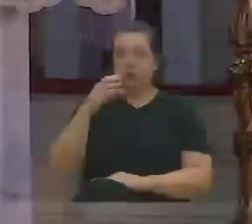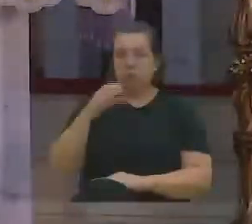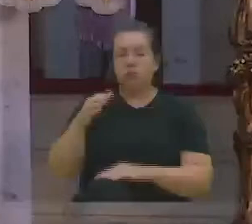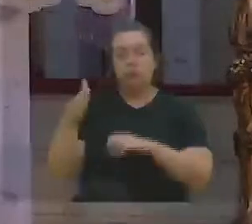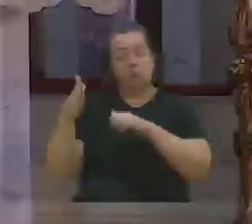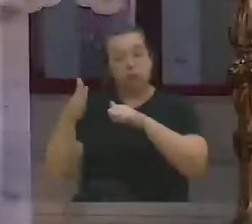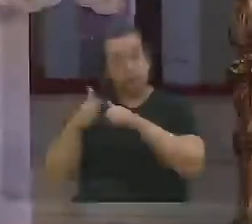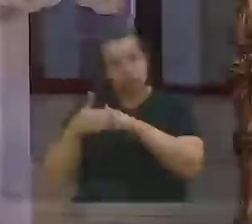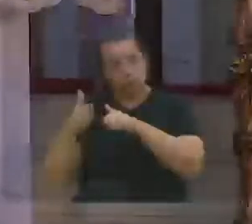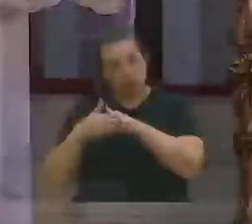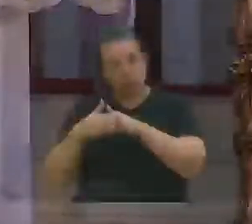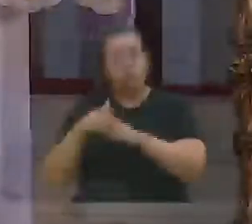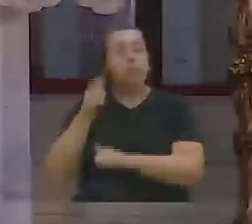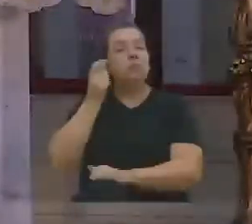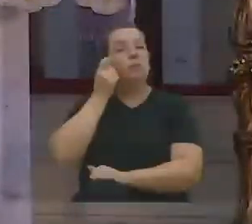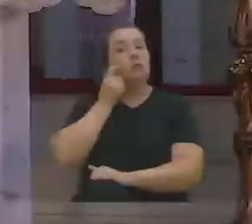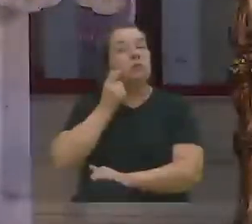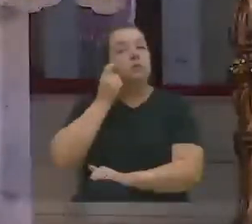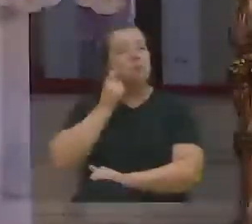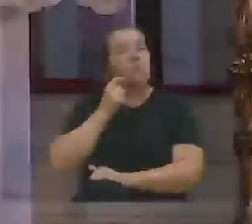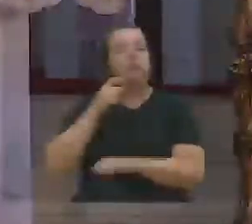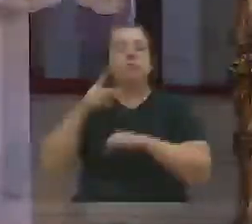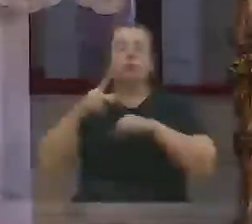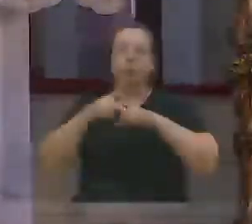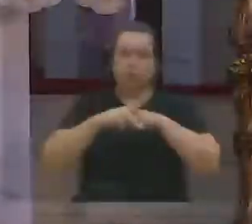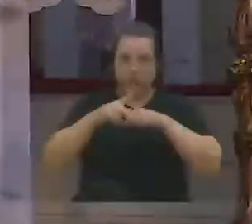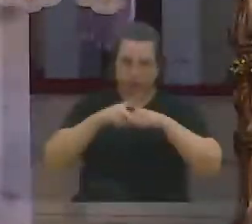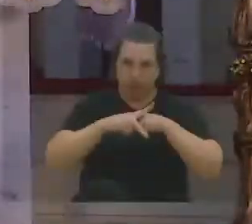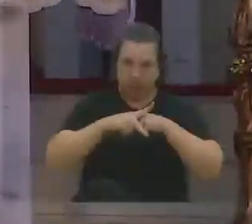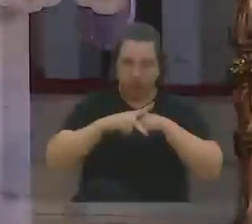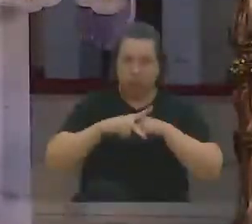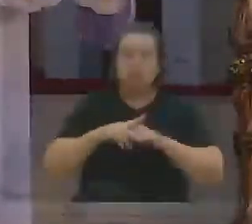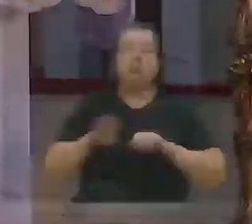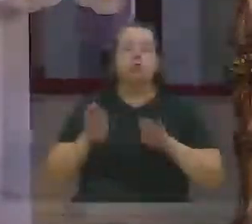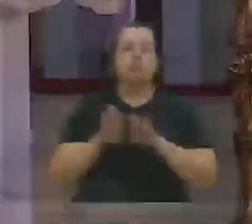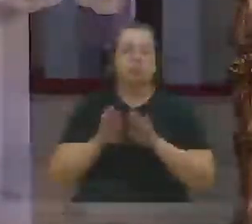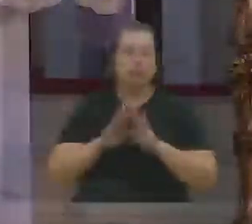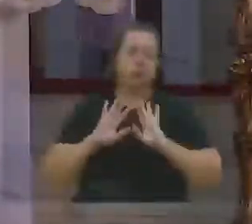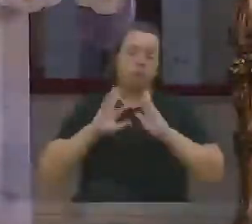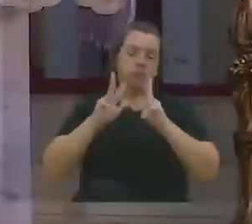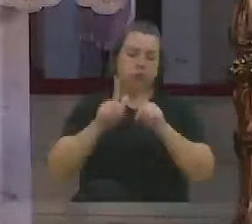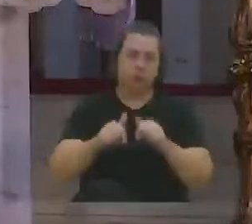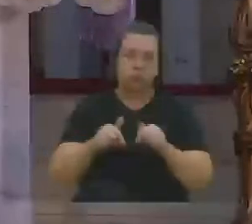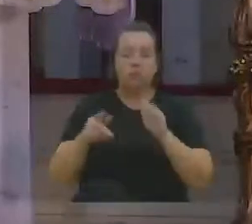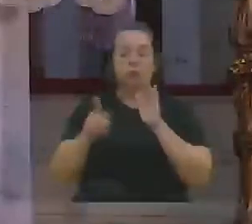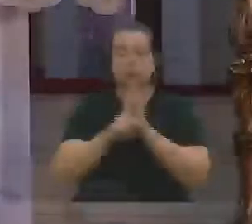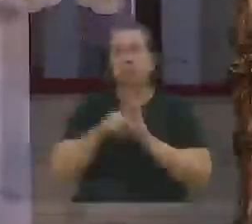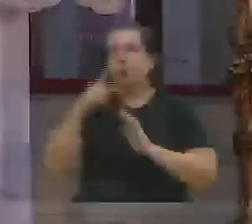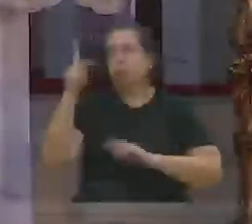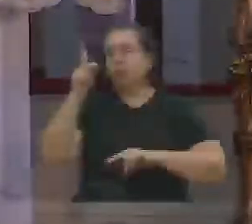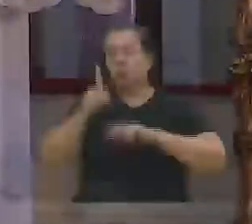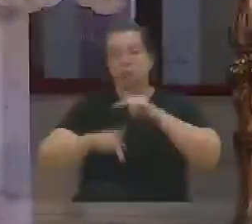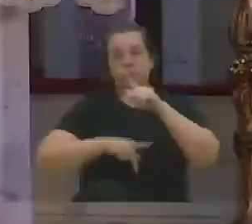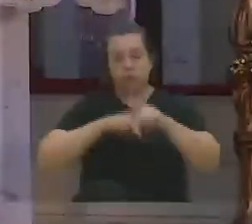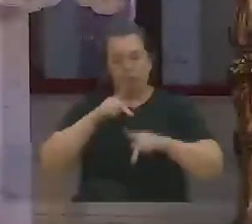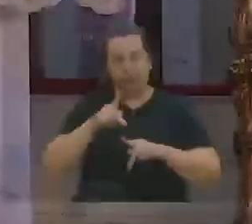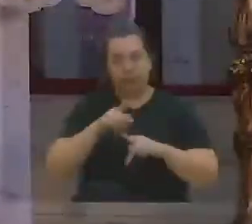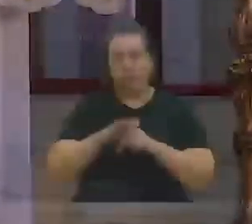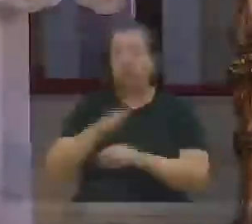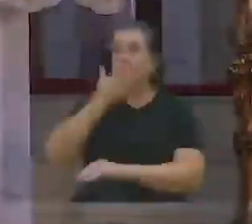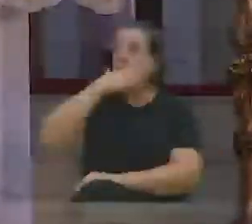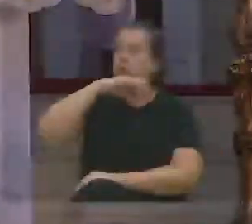nosso Arcebispo José Antônio, o Bispo Auxiliar Reginei, todos os ministros do vosso